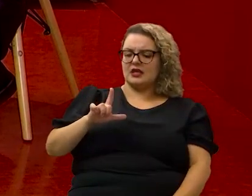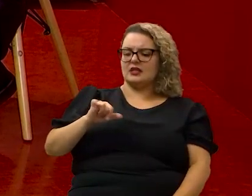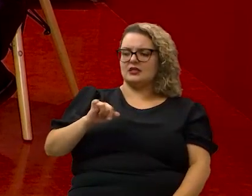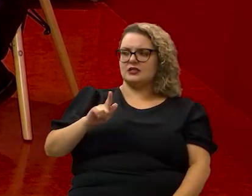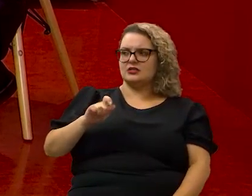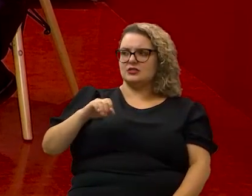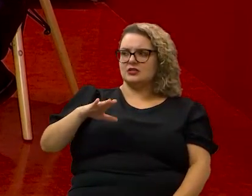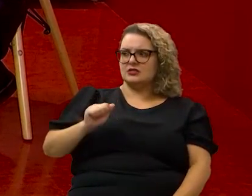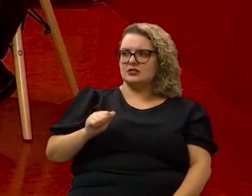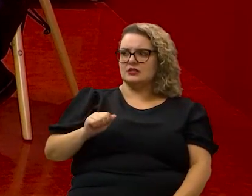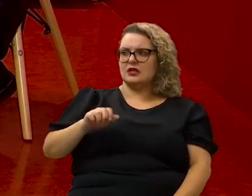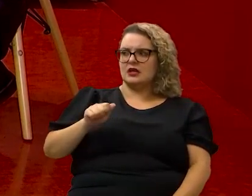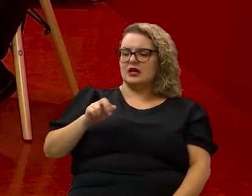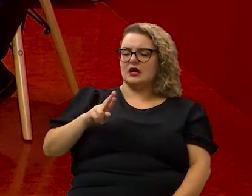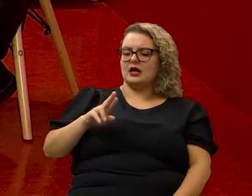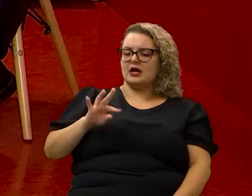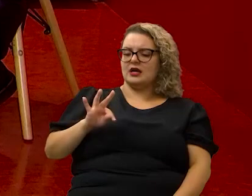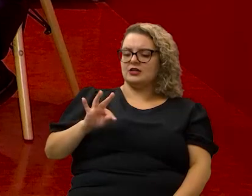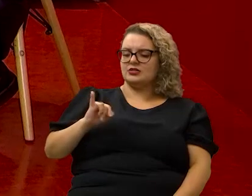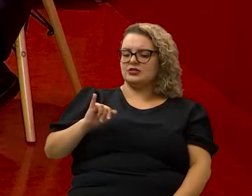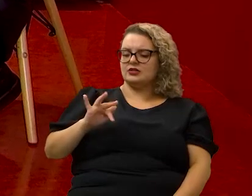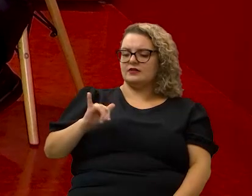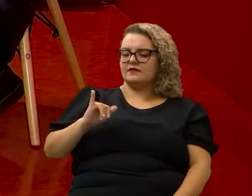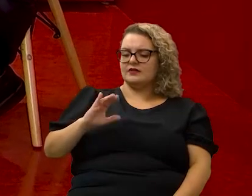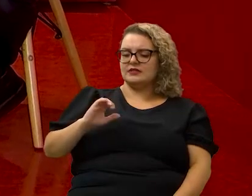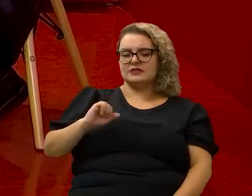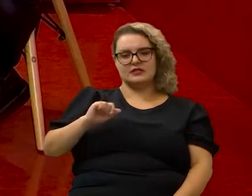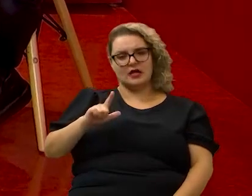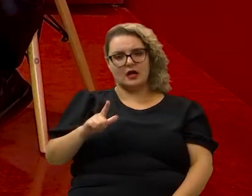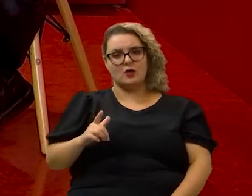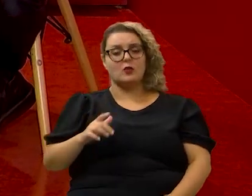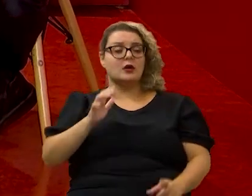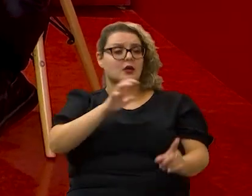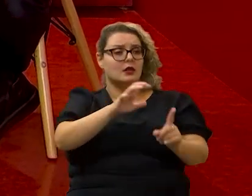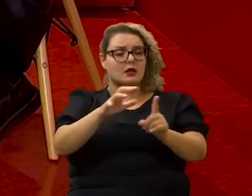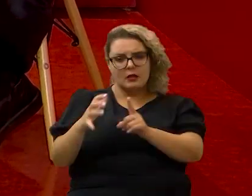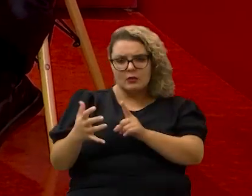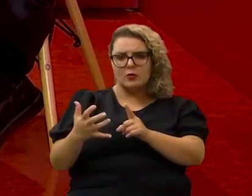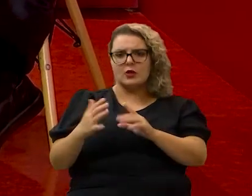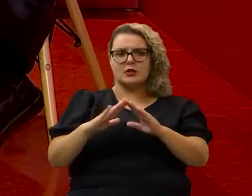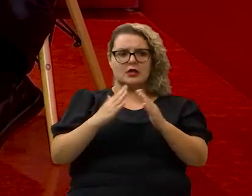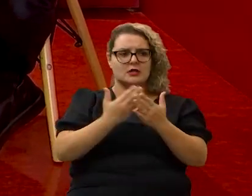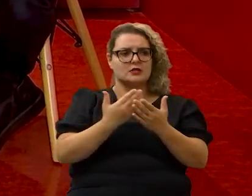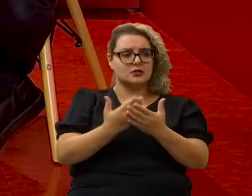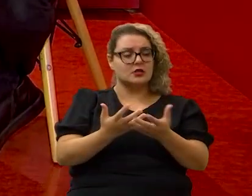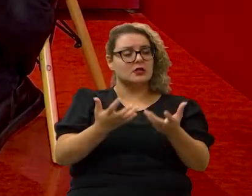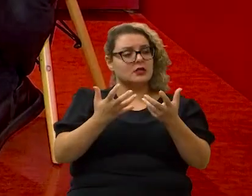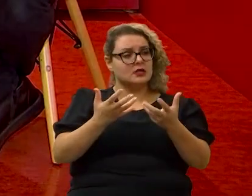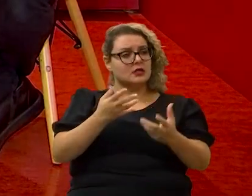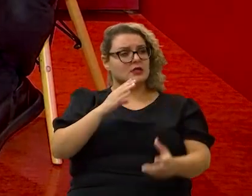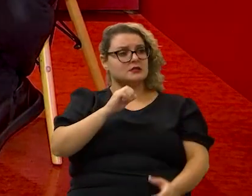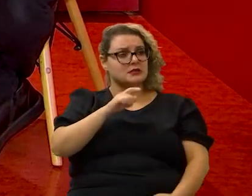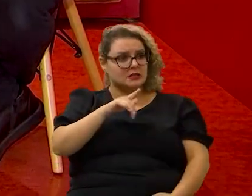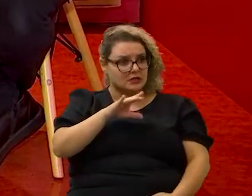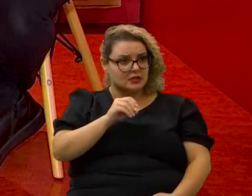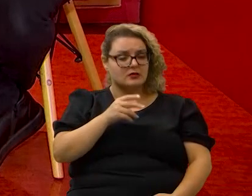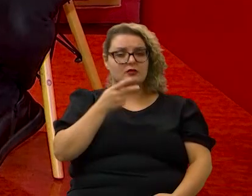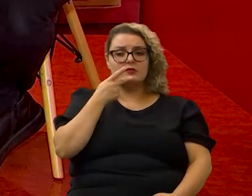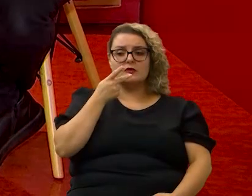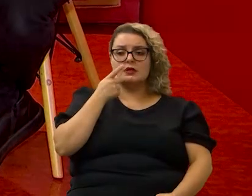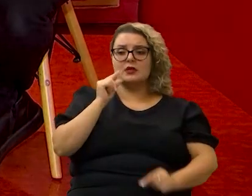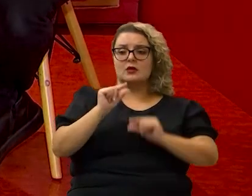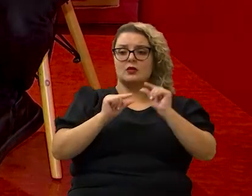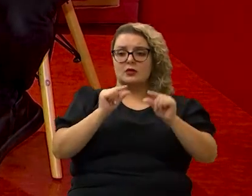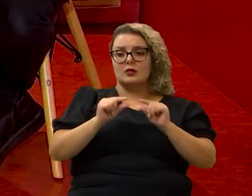inteligência artificial e certamente há um impacto também nas escolas. Gostaria, Célio, que você falasse